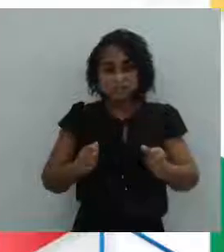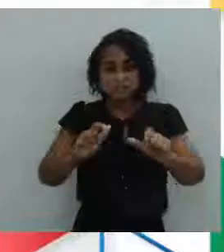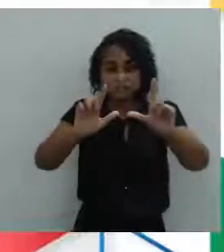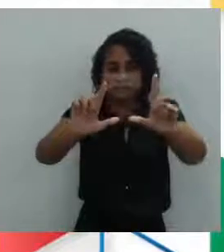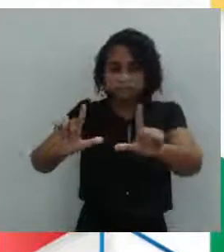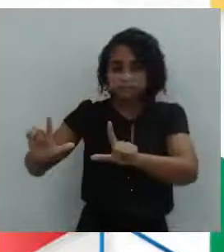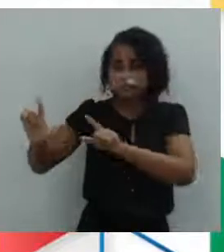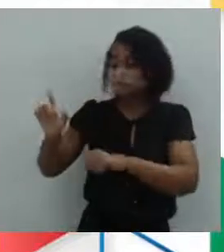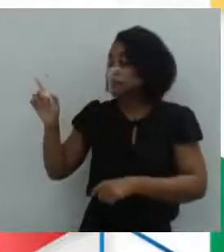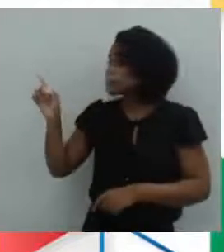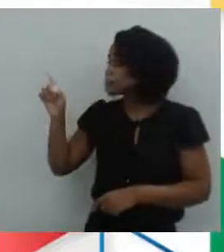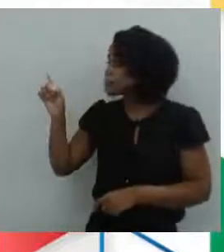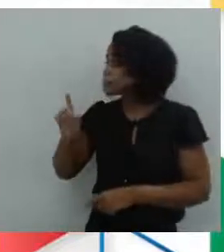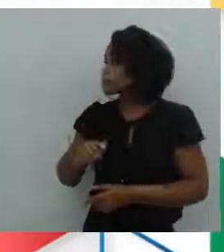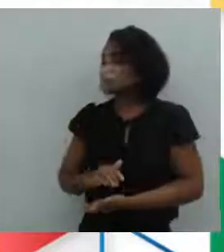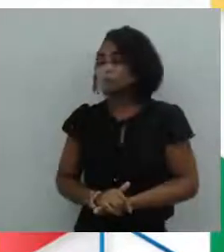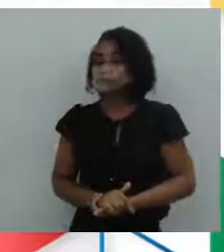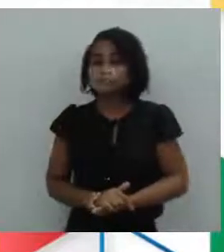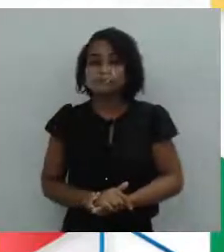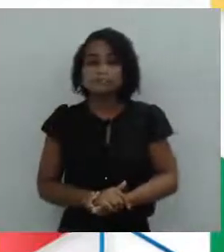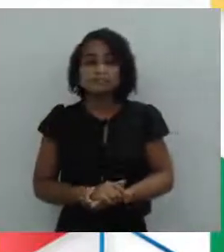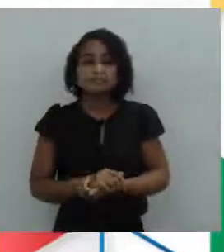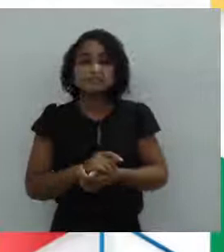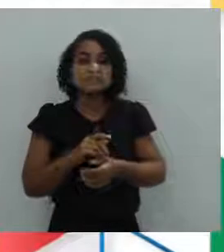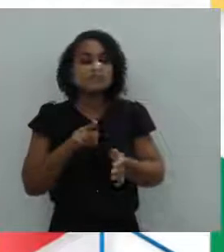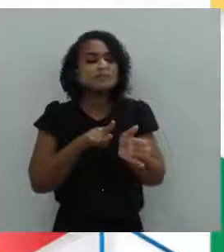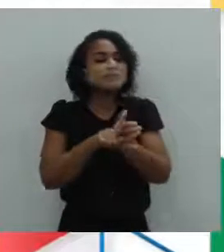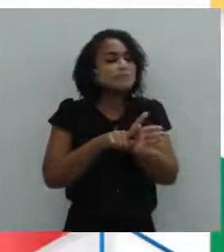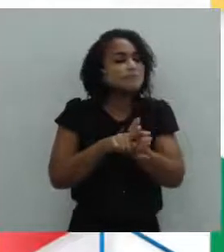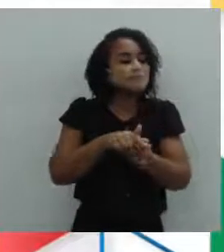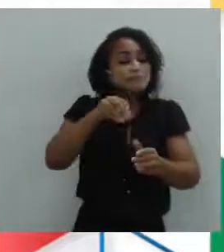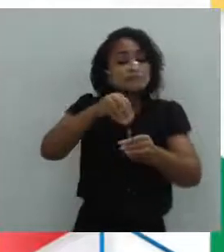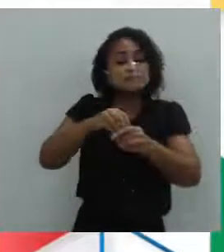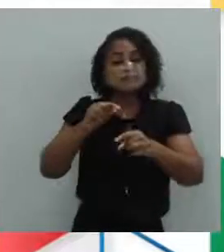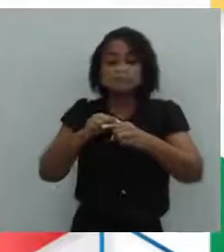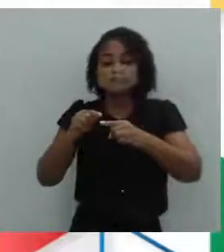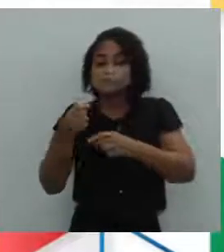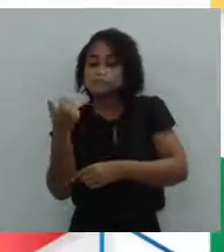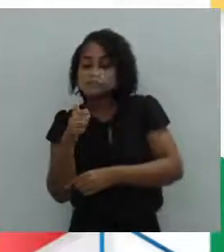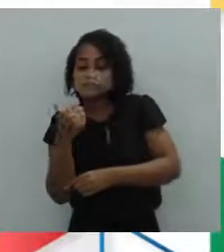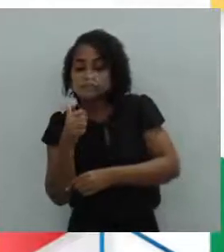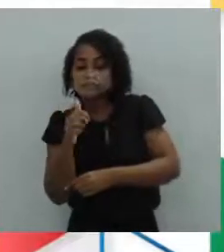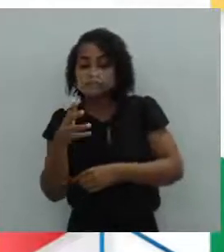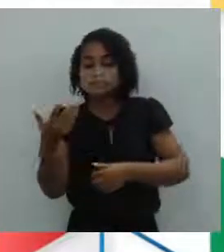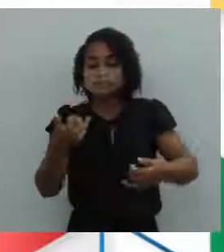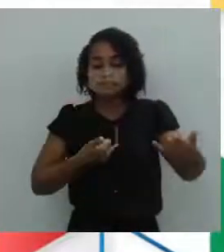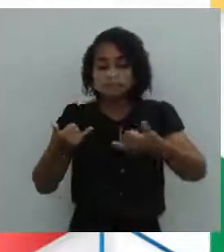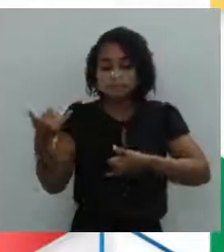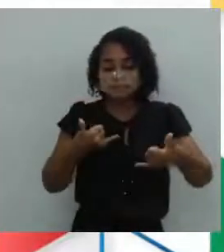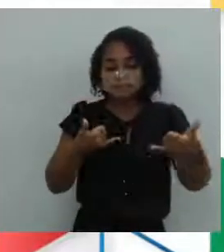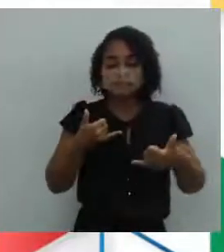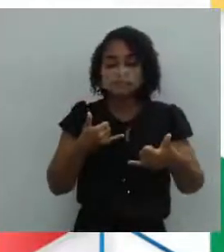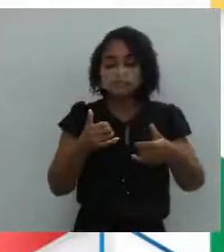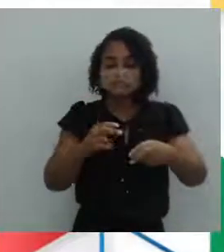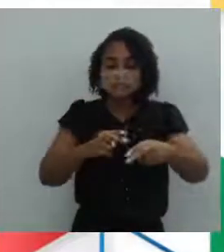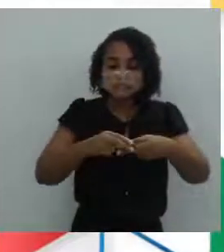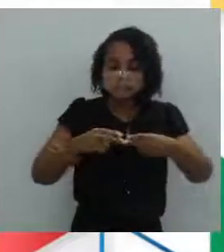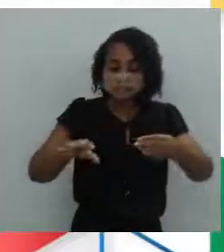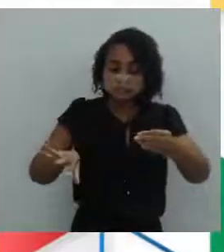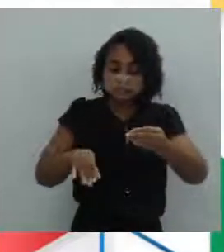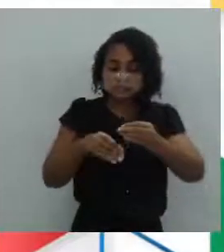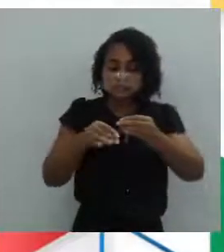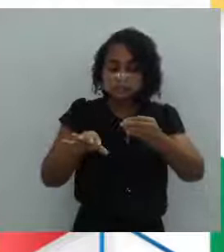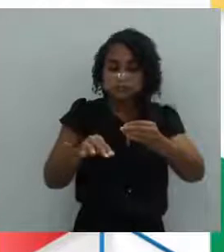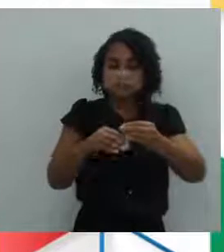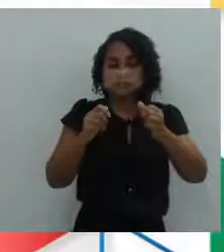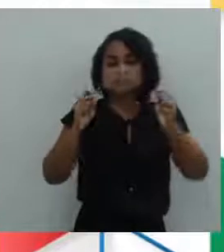slide? Fazer enquetes em seu bairro para adquirir dados que justifiquem a sua